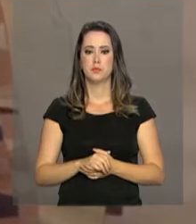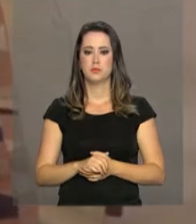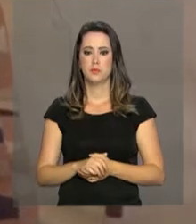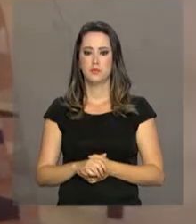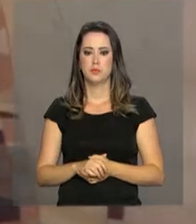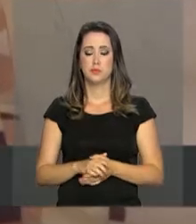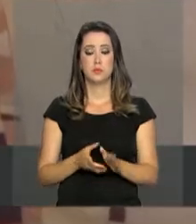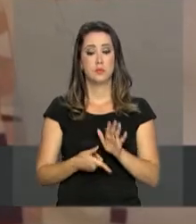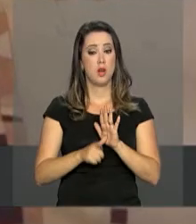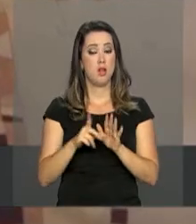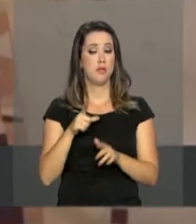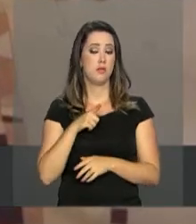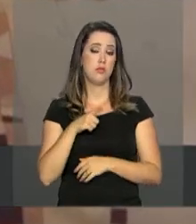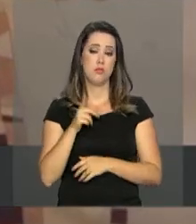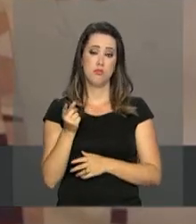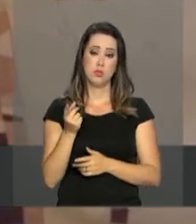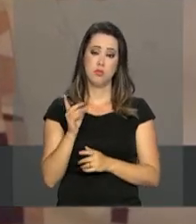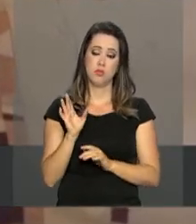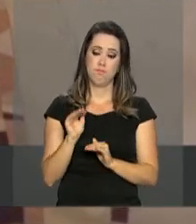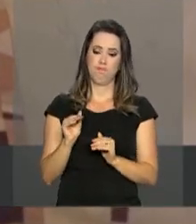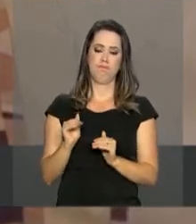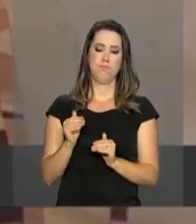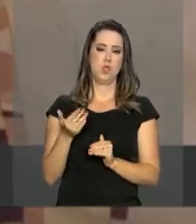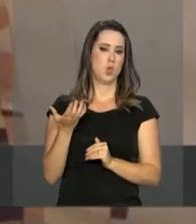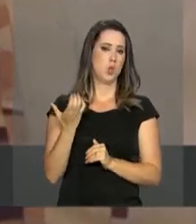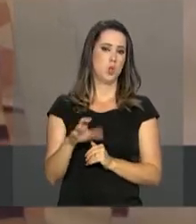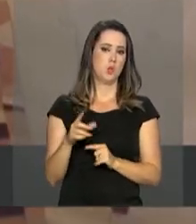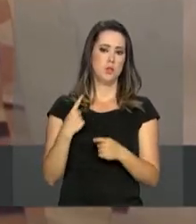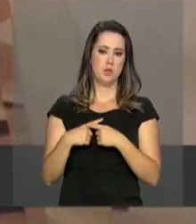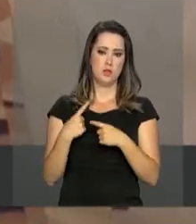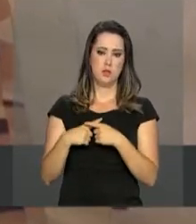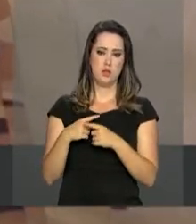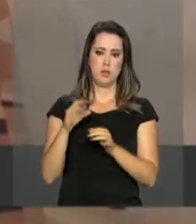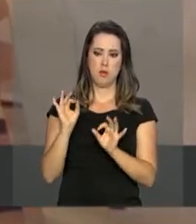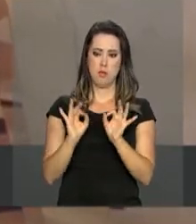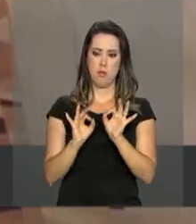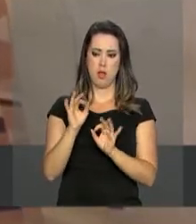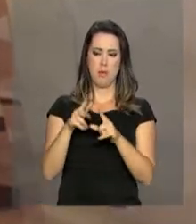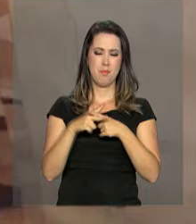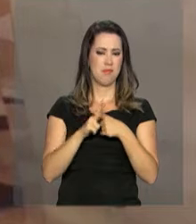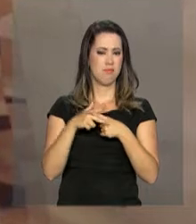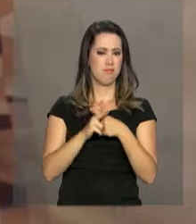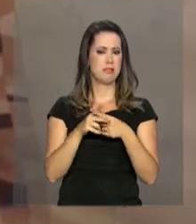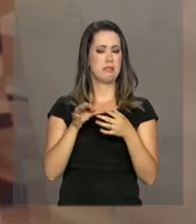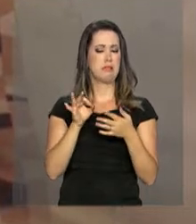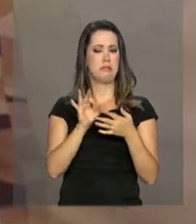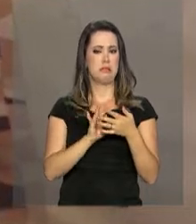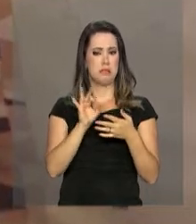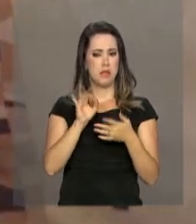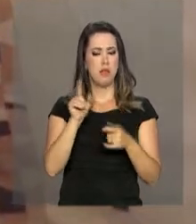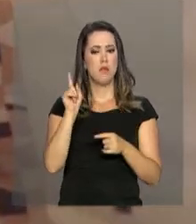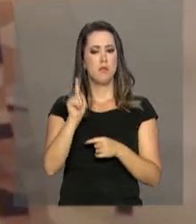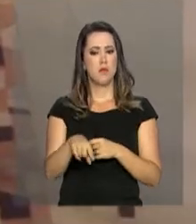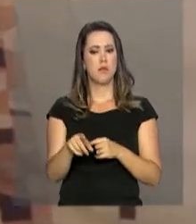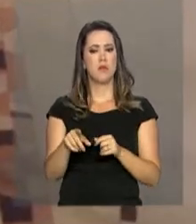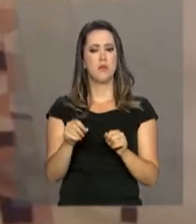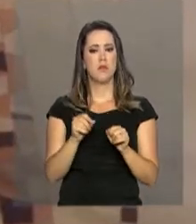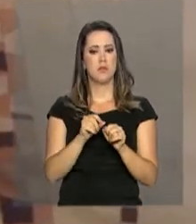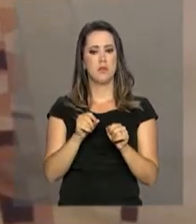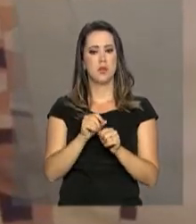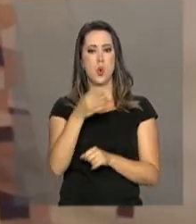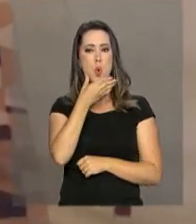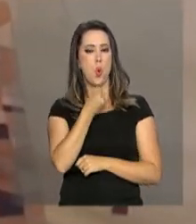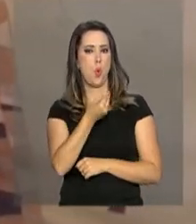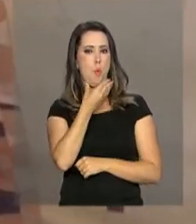uma resistência pelo fato de a produção de artesanato na Argélia ser uma profissão de